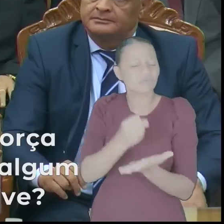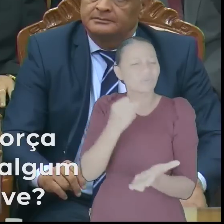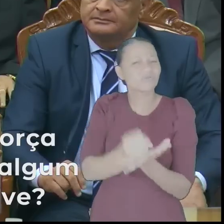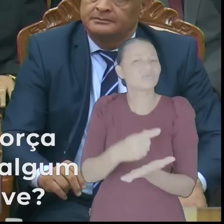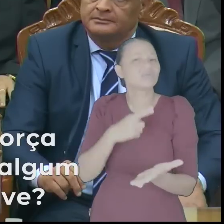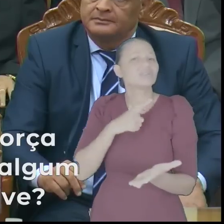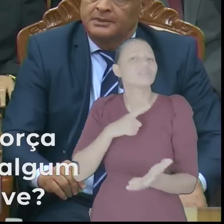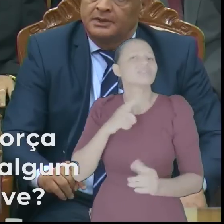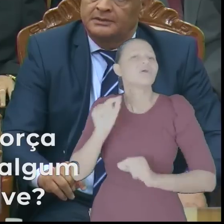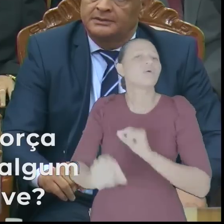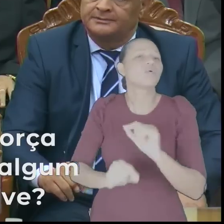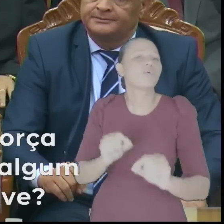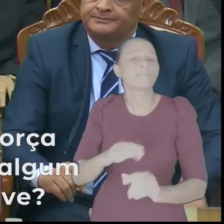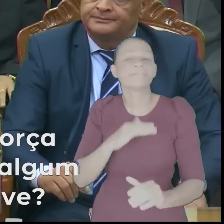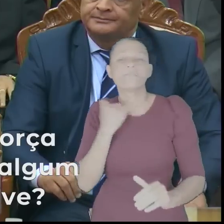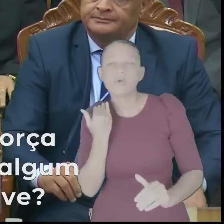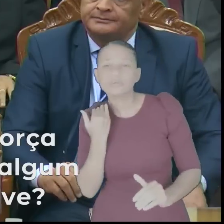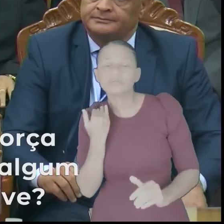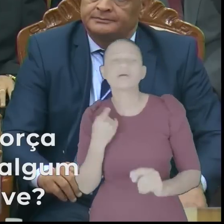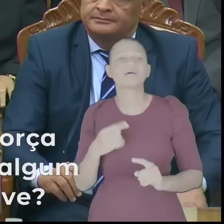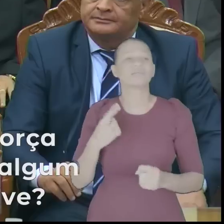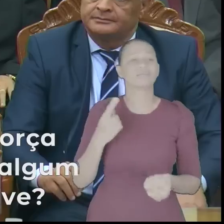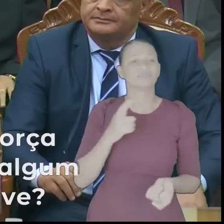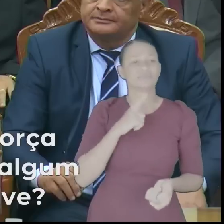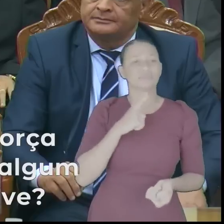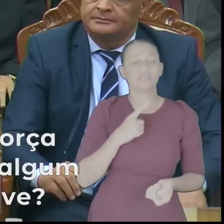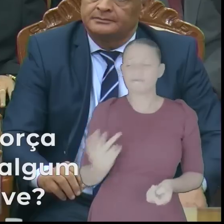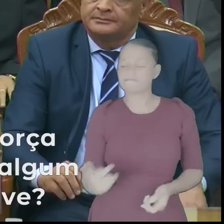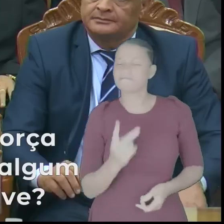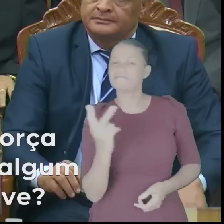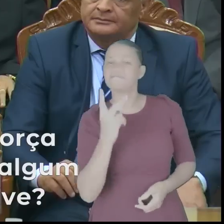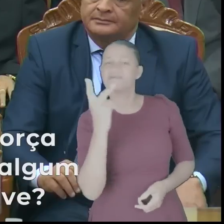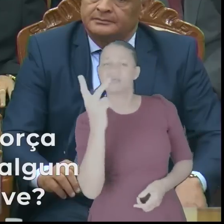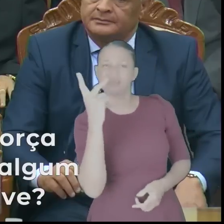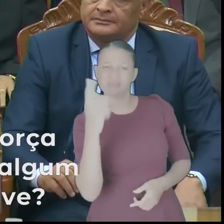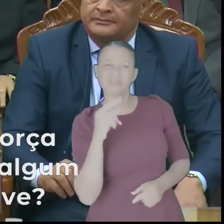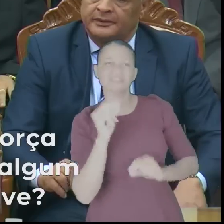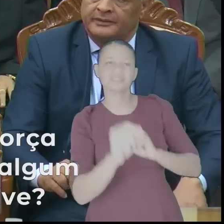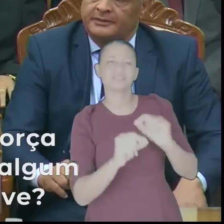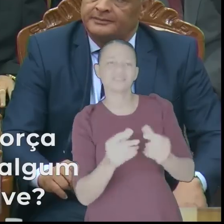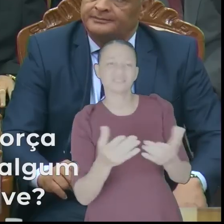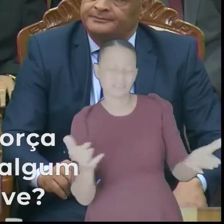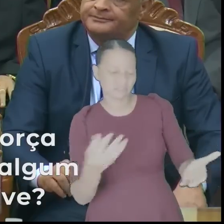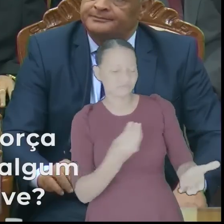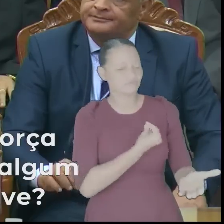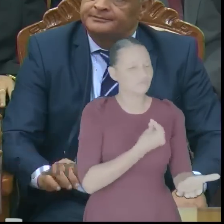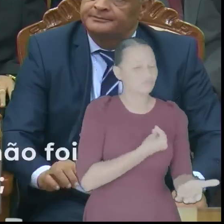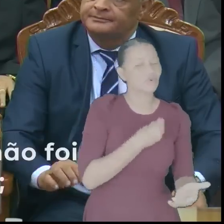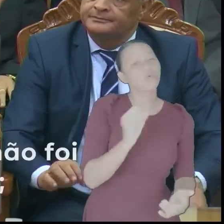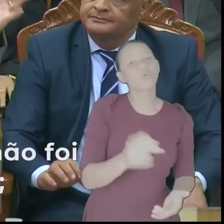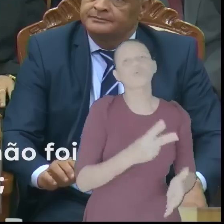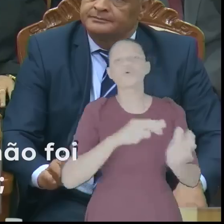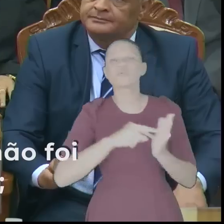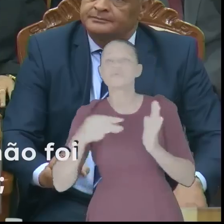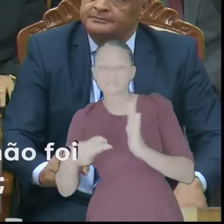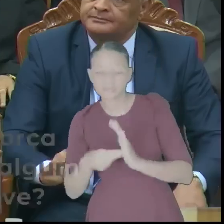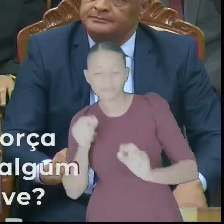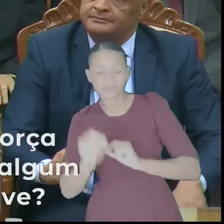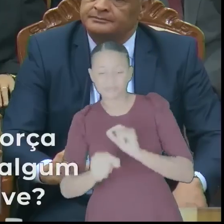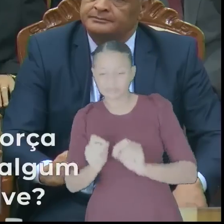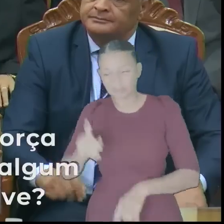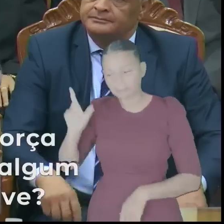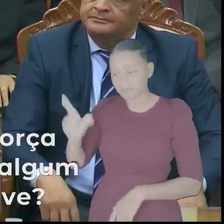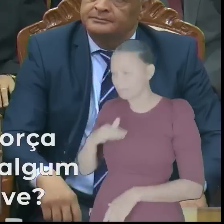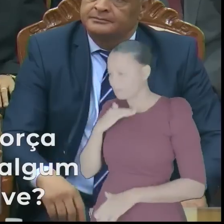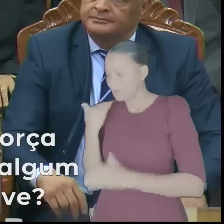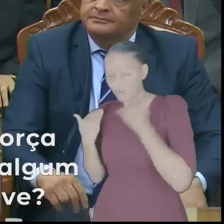houve o quê? Morte. Ou terá ele algum valor enquanto o testador o quê? Vive. Ou seja, se o testador não morre, tudo